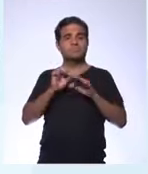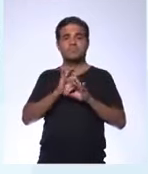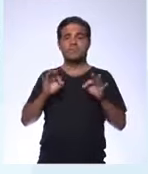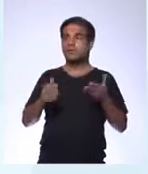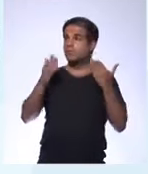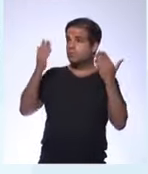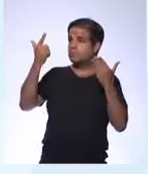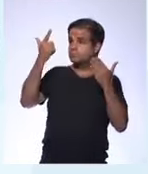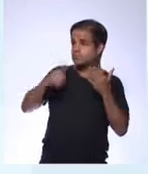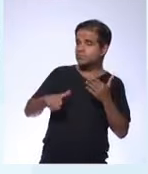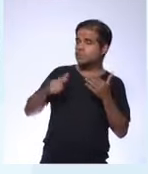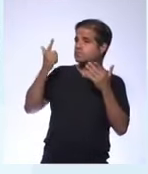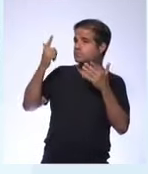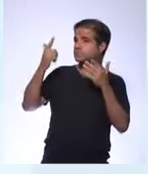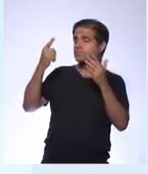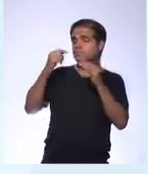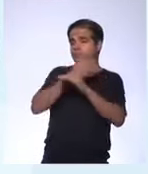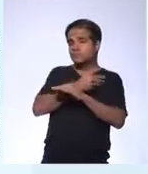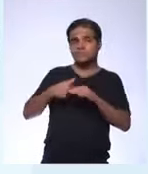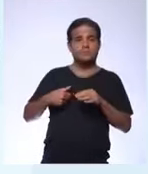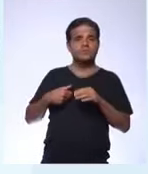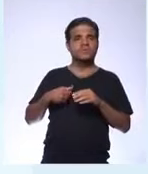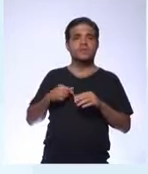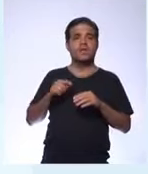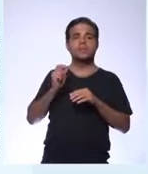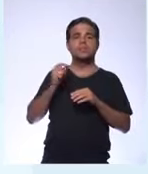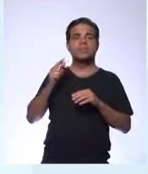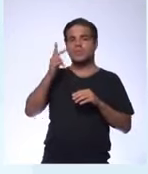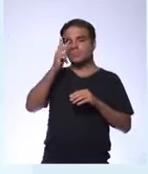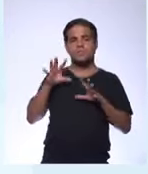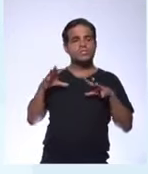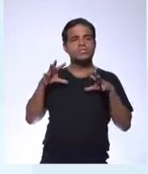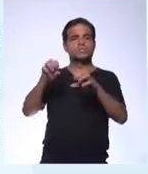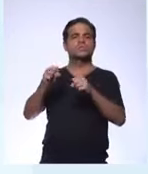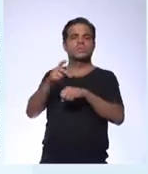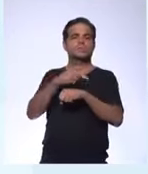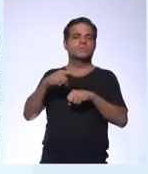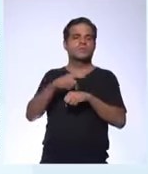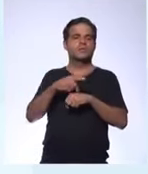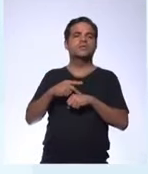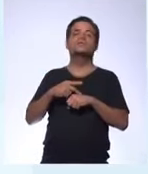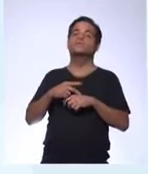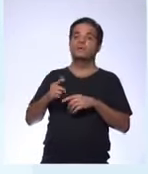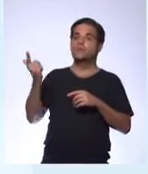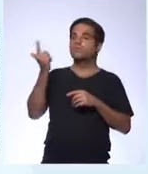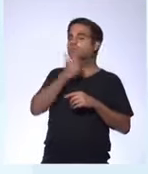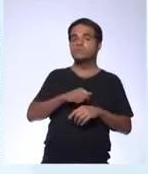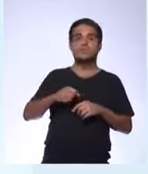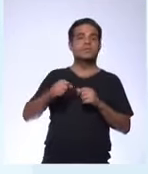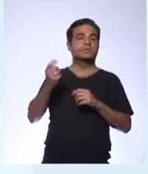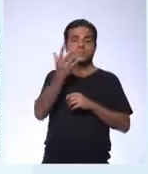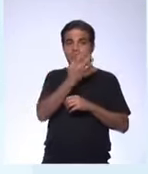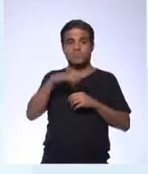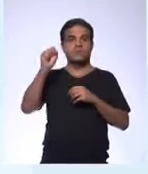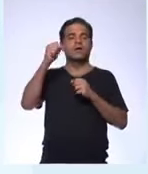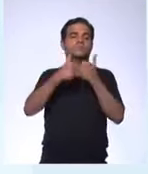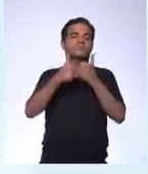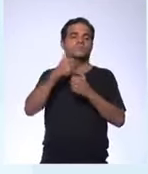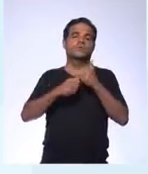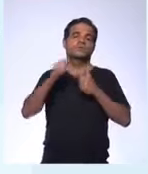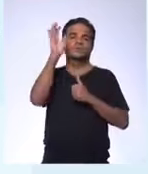dos outros slogans, né, do governo, ninguém segura esse país, foi a conquista do tricampeonato de futebol pela